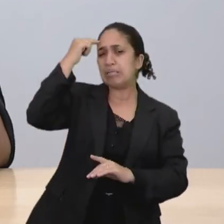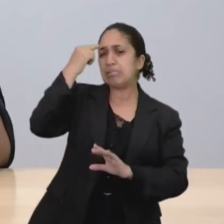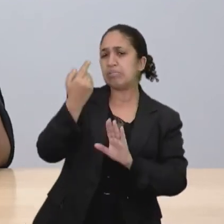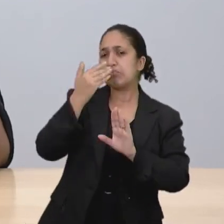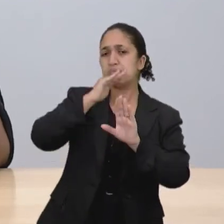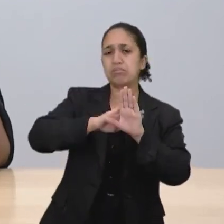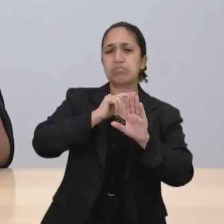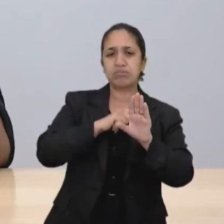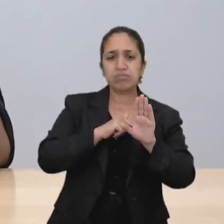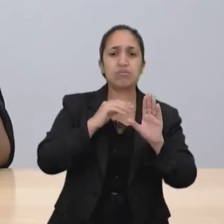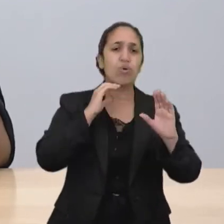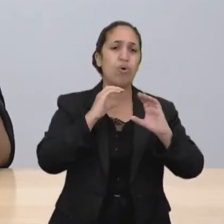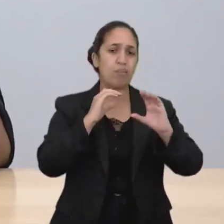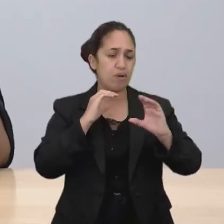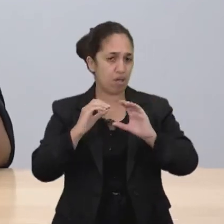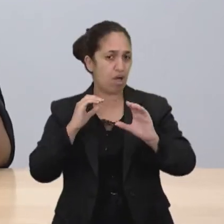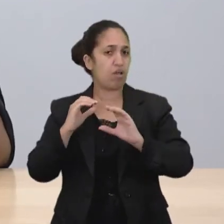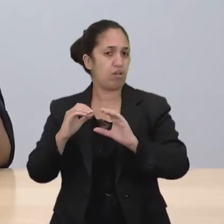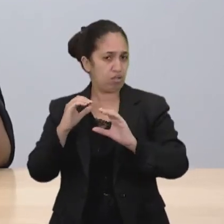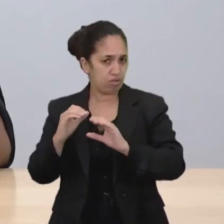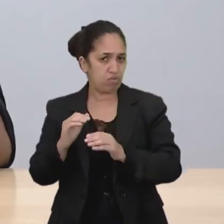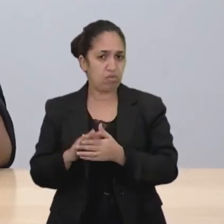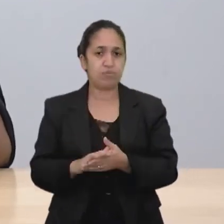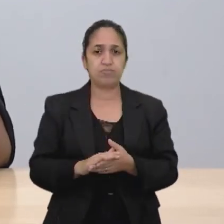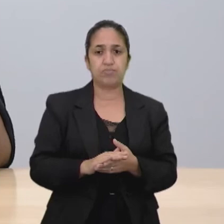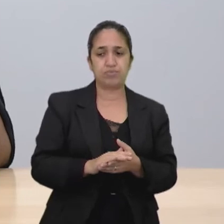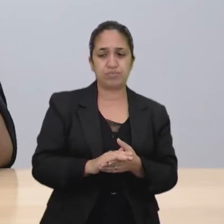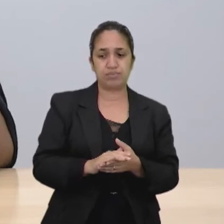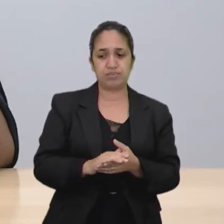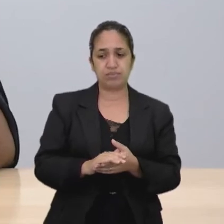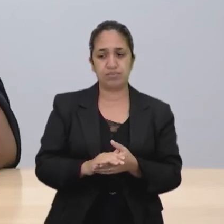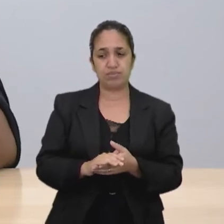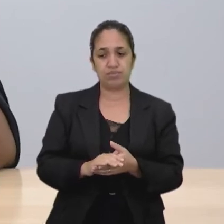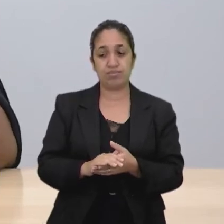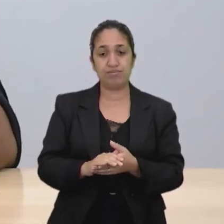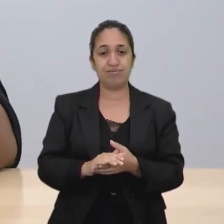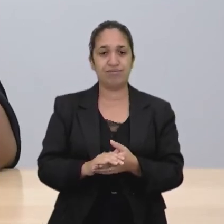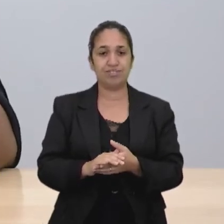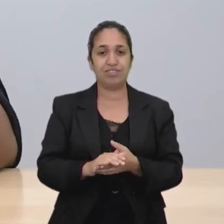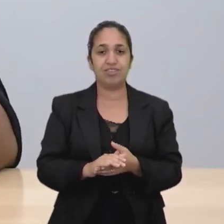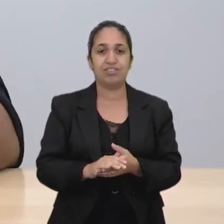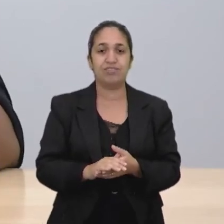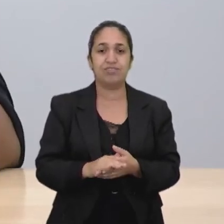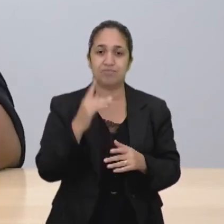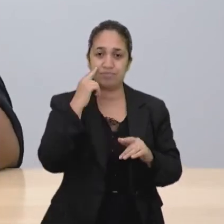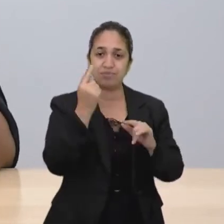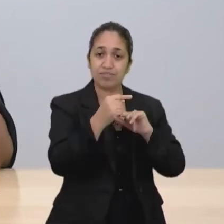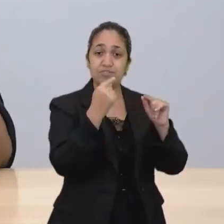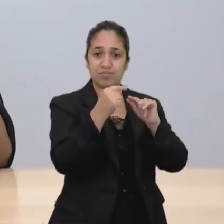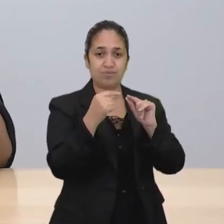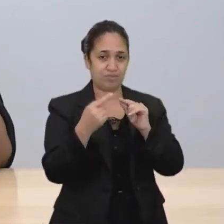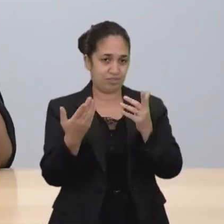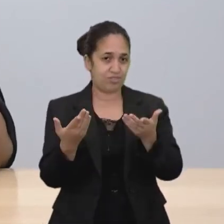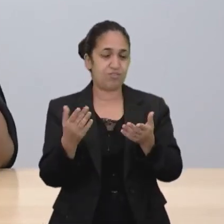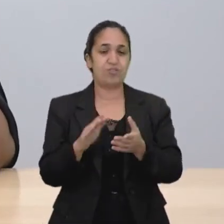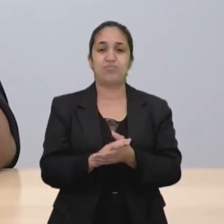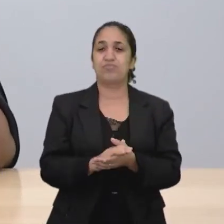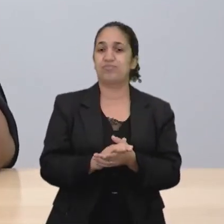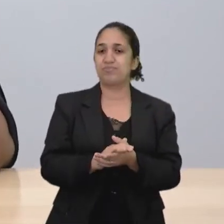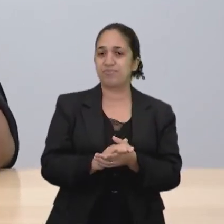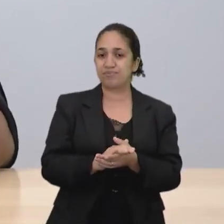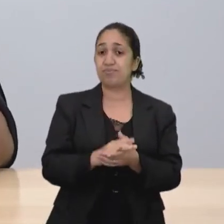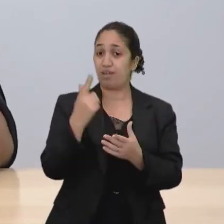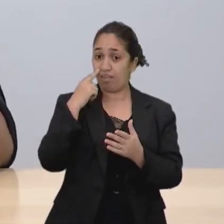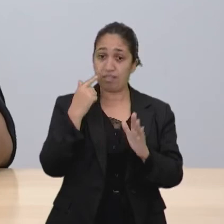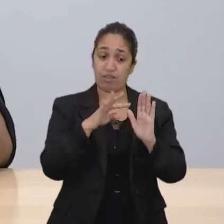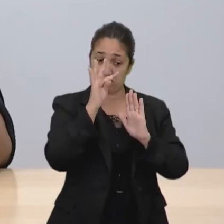da função desse texto, né? Se ele está alcançando isso, por exemplo, você faz isso com que objetivo? Então olha que para fazer uma revisão